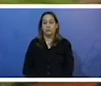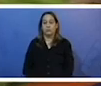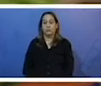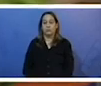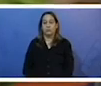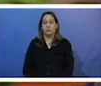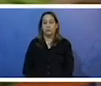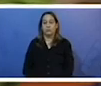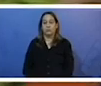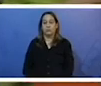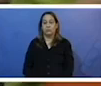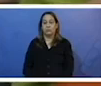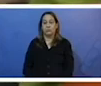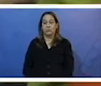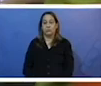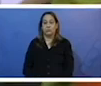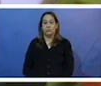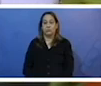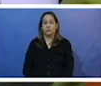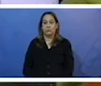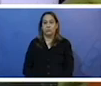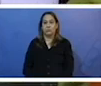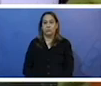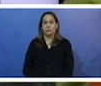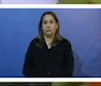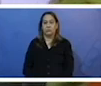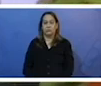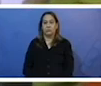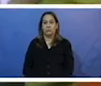E. Grande.